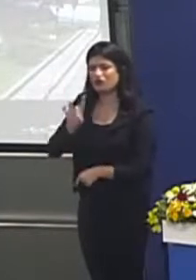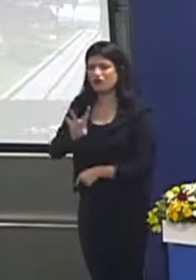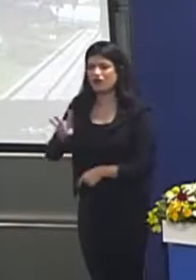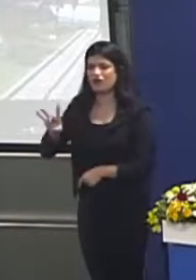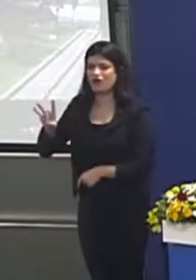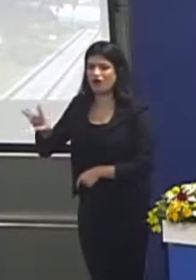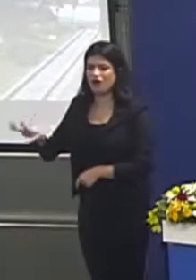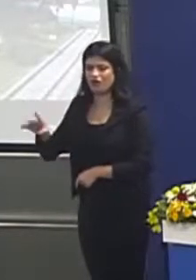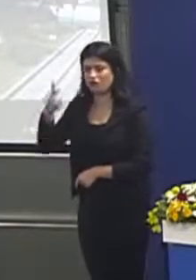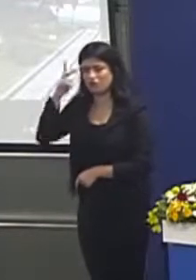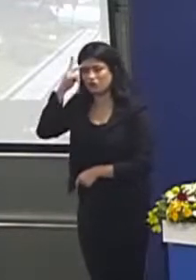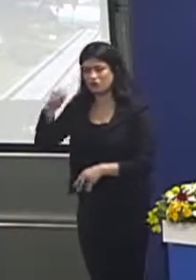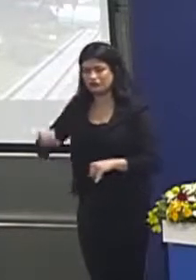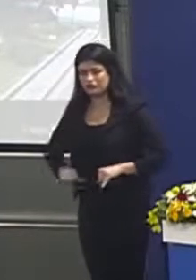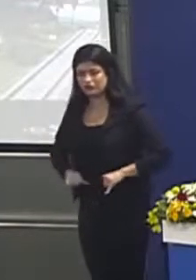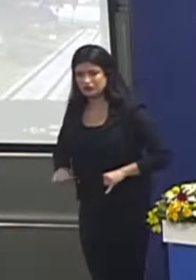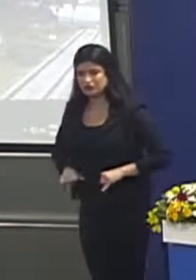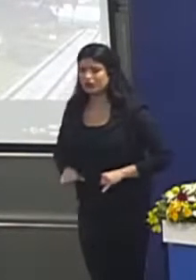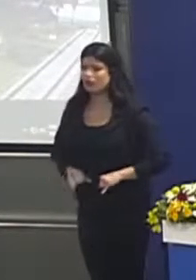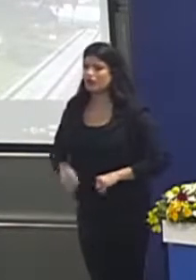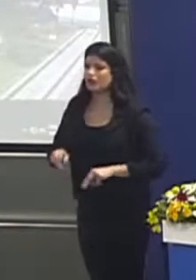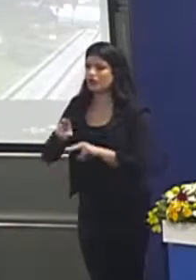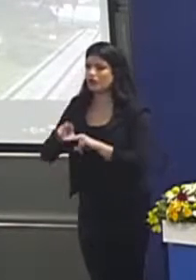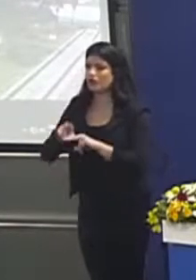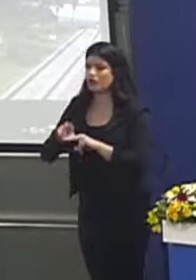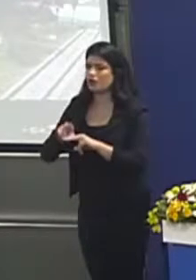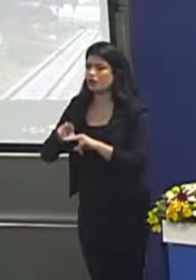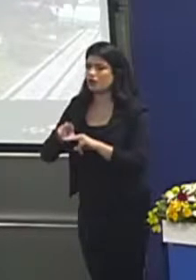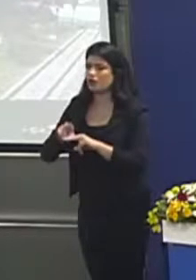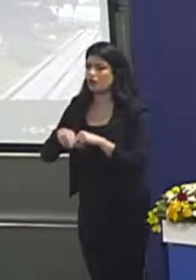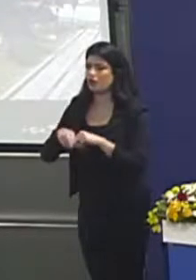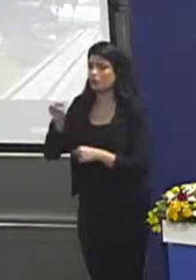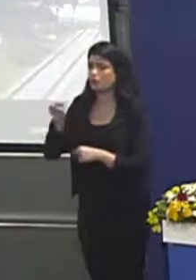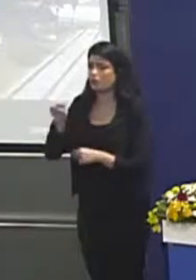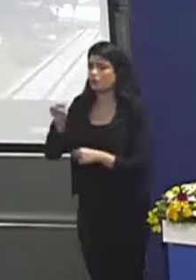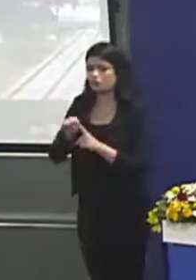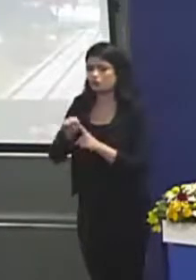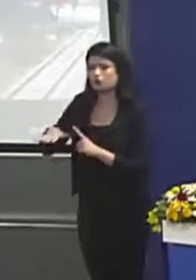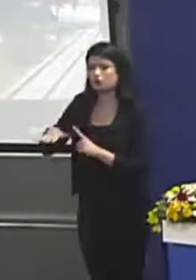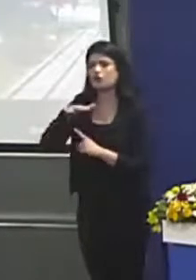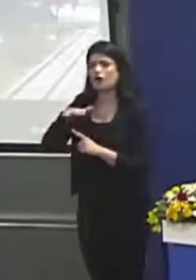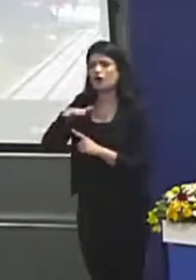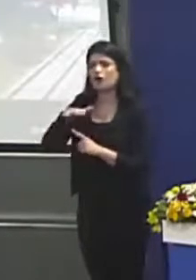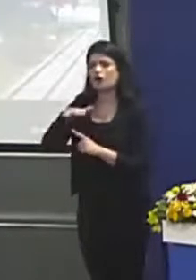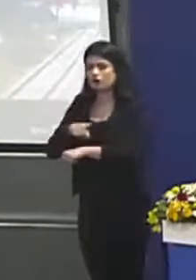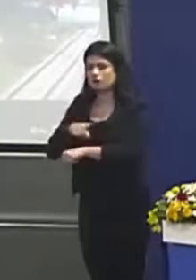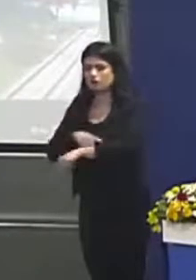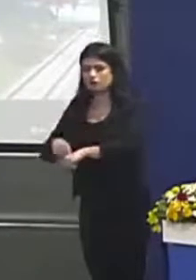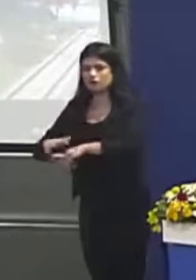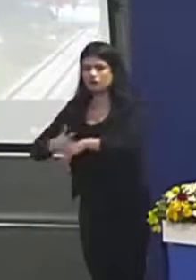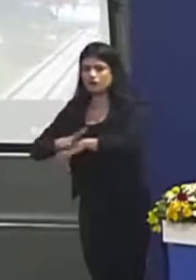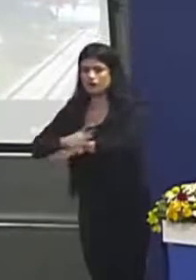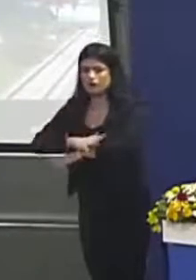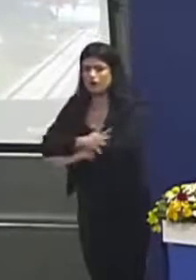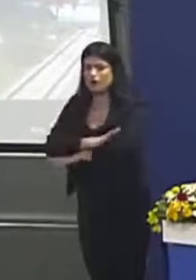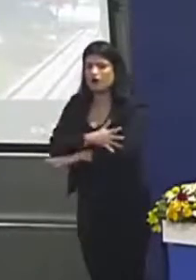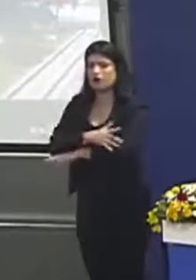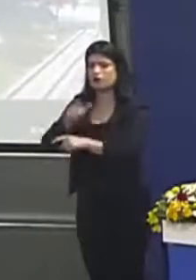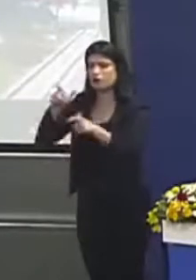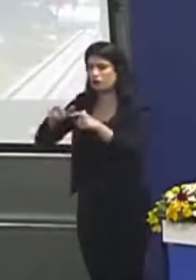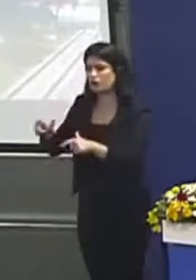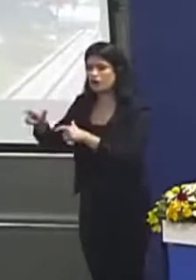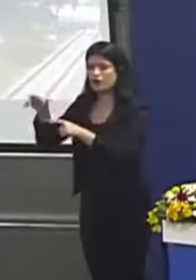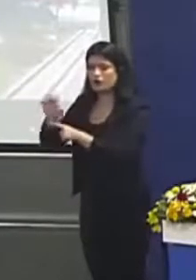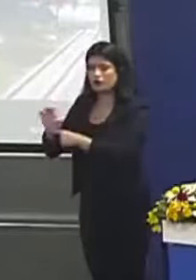dessas pessoas, com base em seus marcadores sociais, como a cor de suas peles, sua localização geográfica e